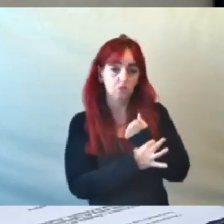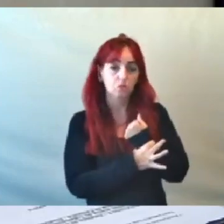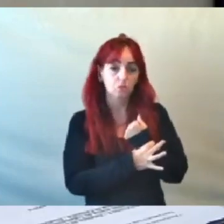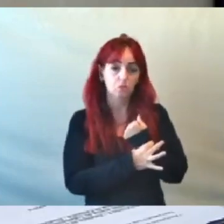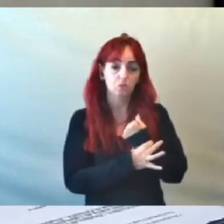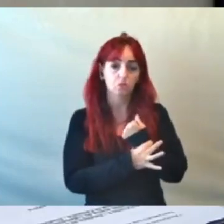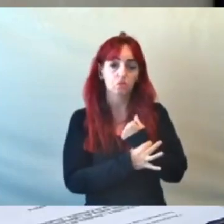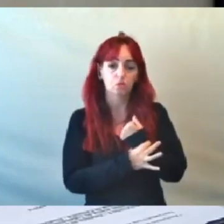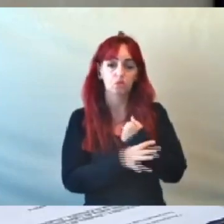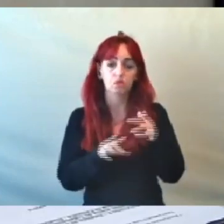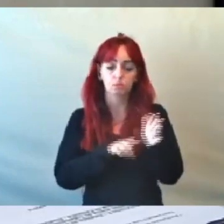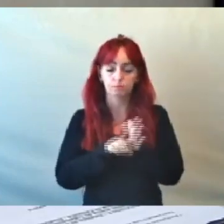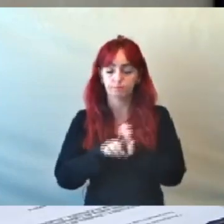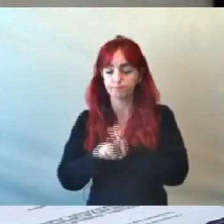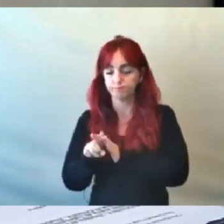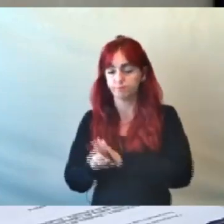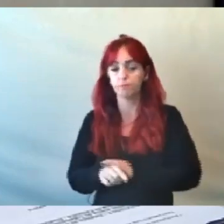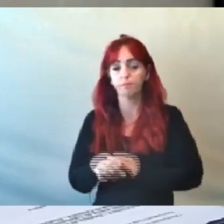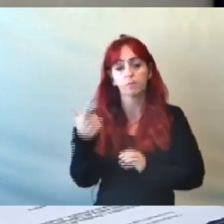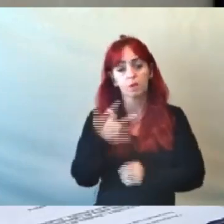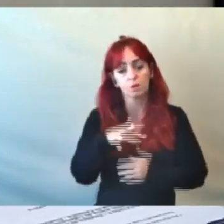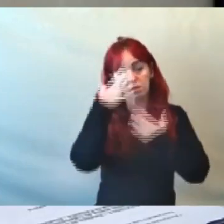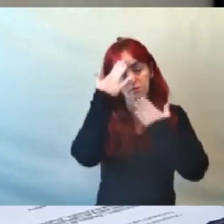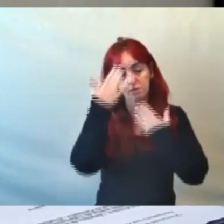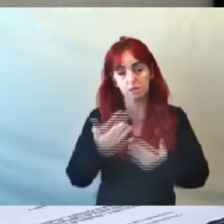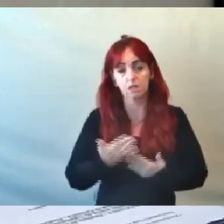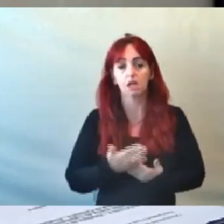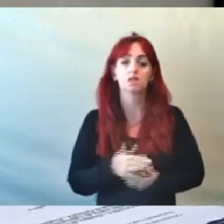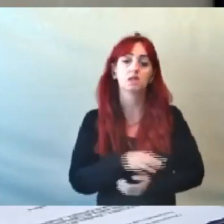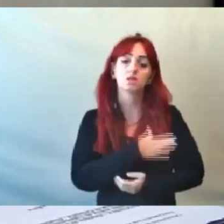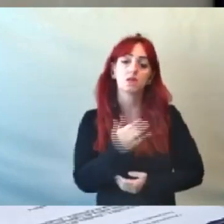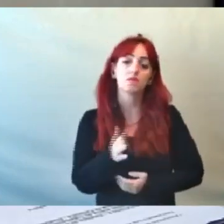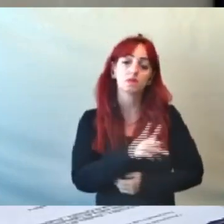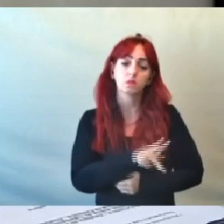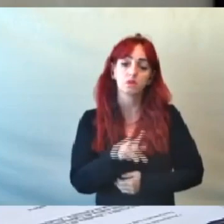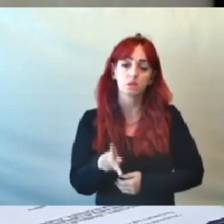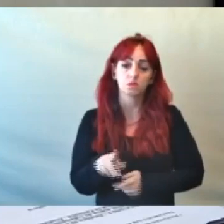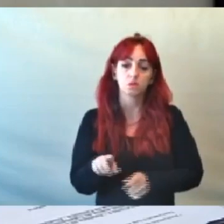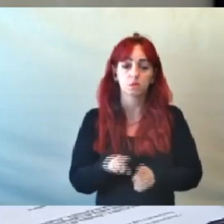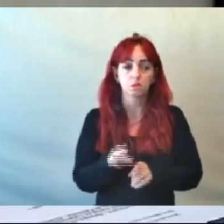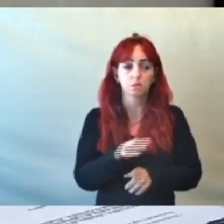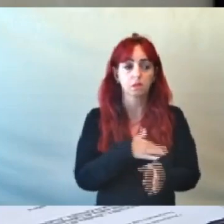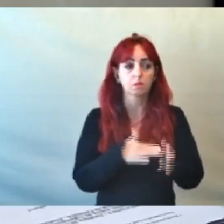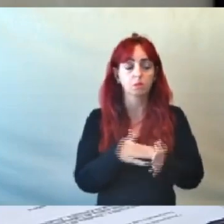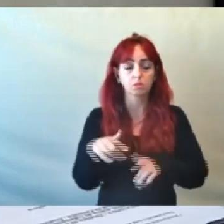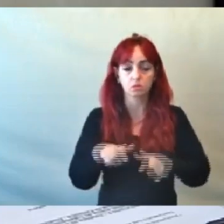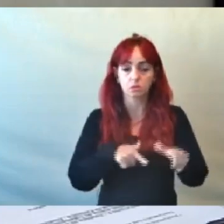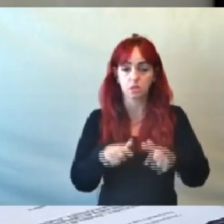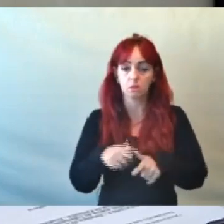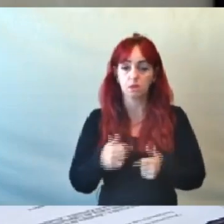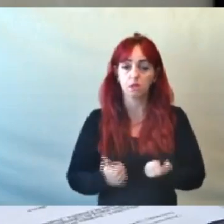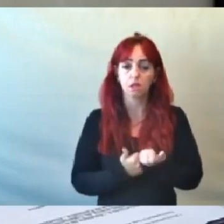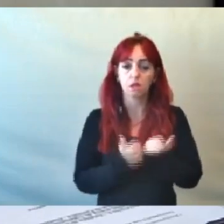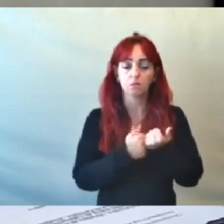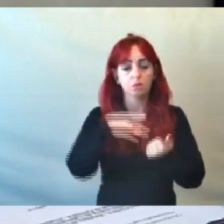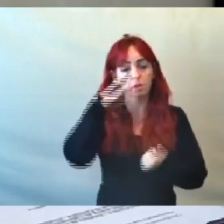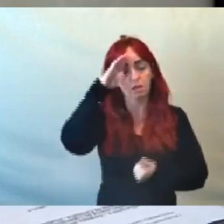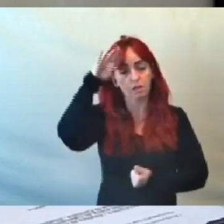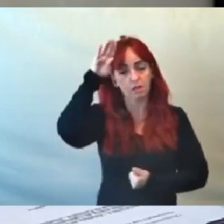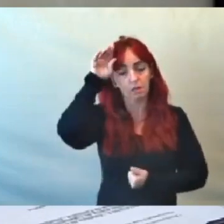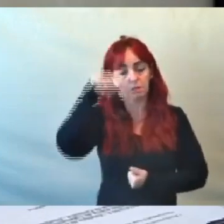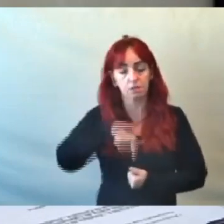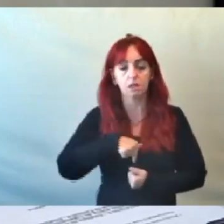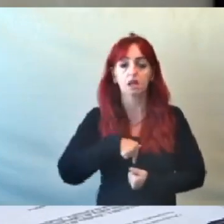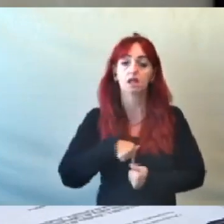Então, mais uma vez, agradeço aos senhores professores por todo o trabalho e contribuição acadêmica que trazem a essa matéria tão cara para